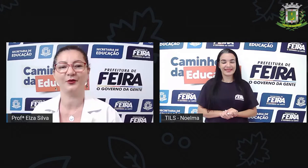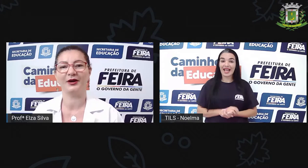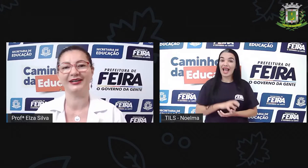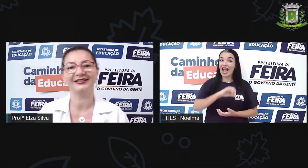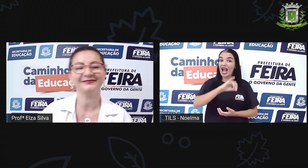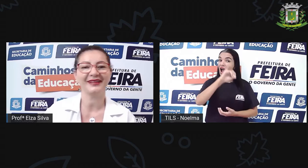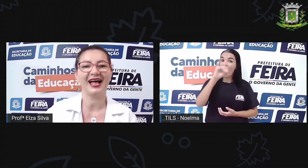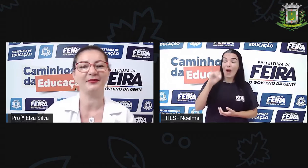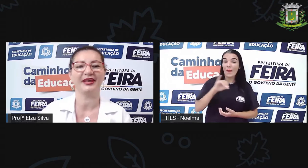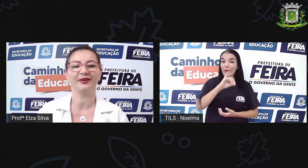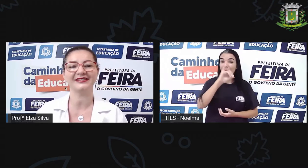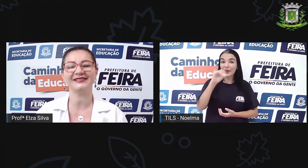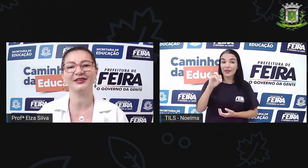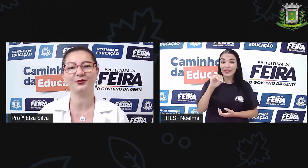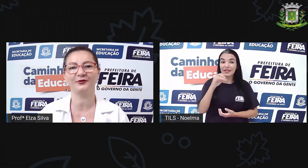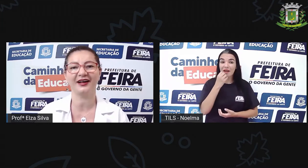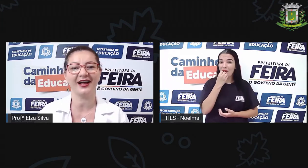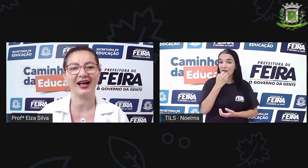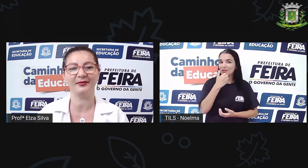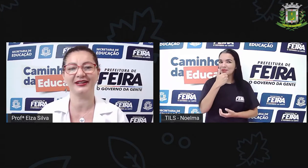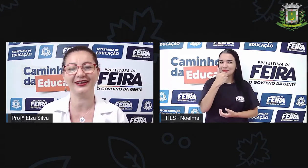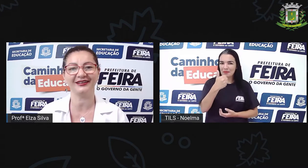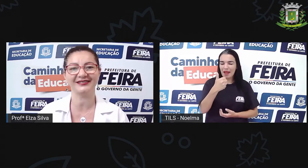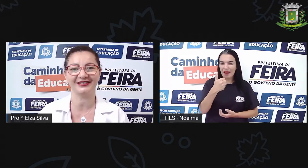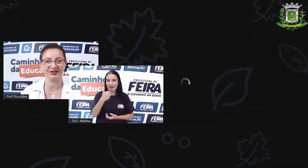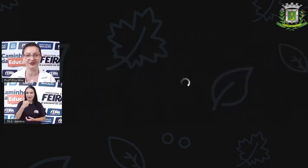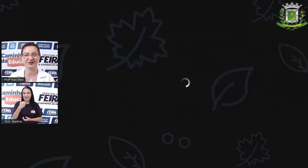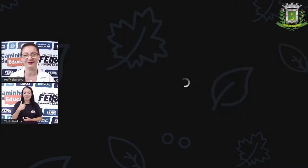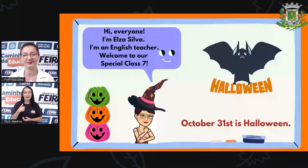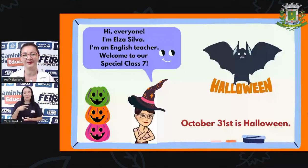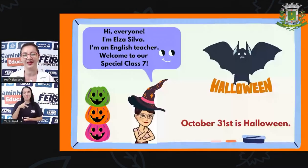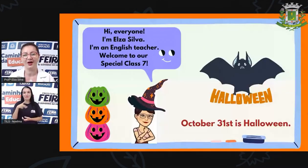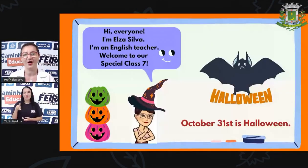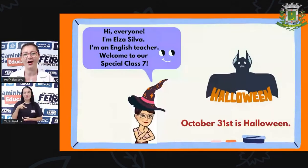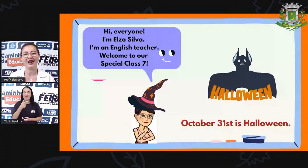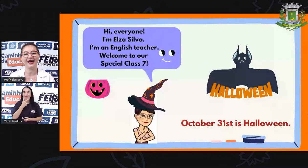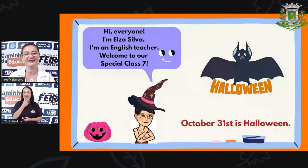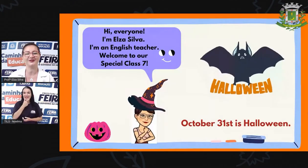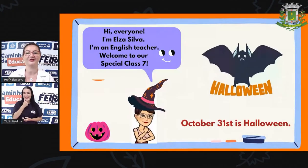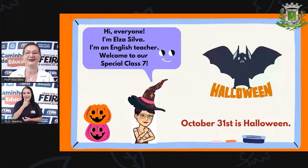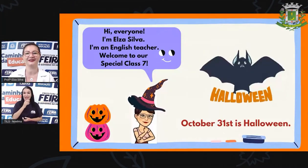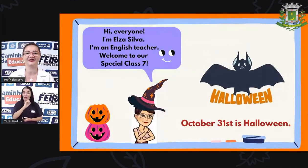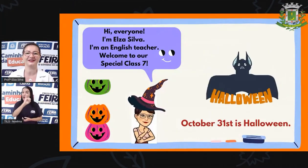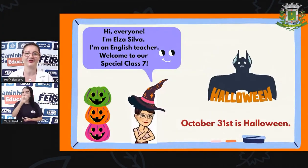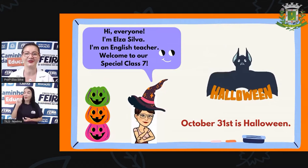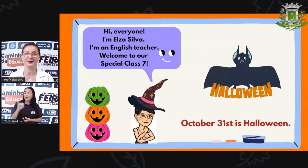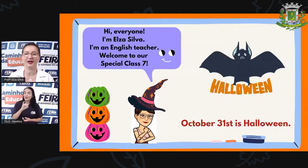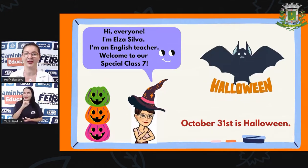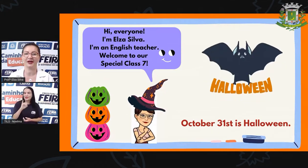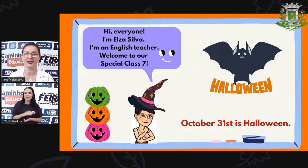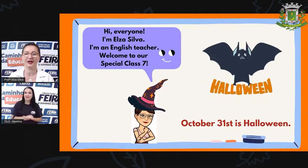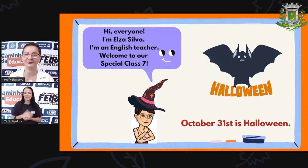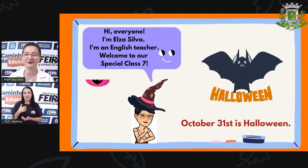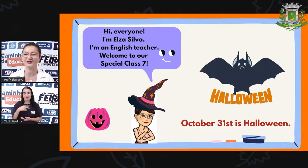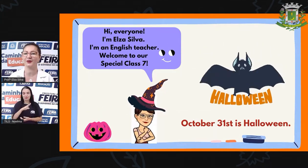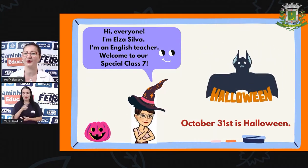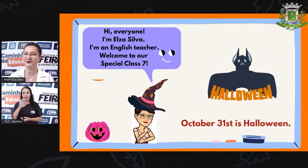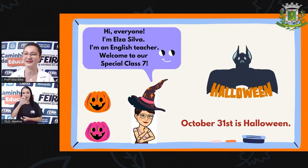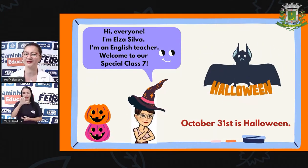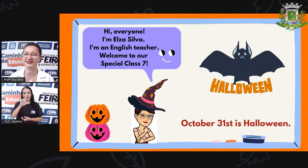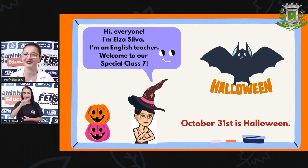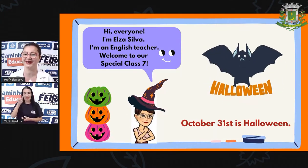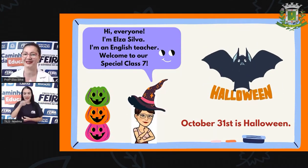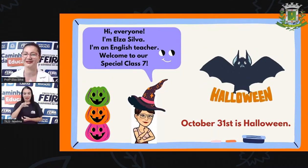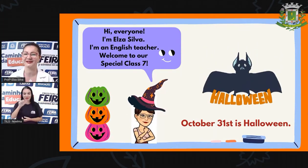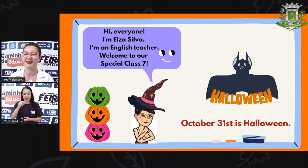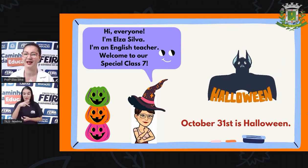Hi everyone, I'm Elsa Silva, I'm an English teacher. Olá, estudantes, eu sou Elsa Silva, sua